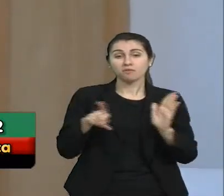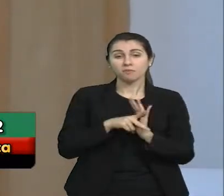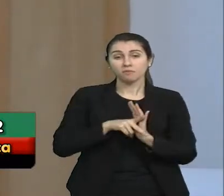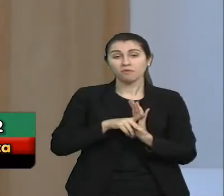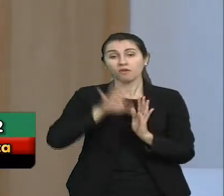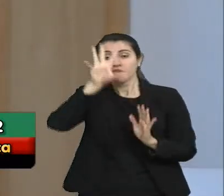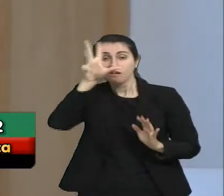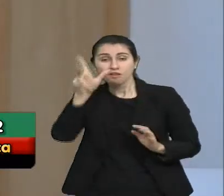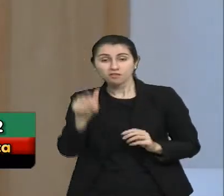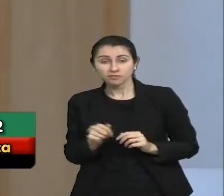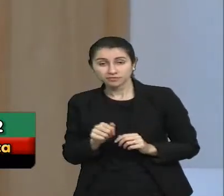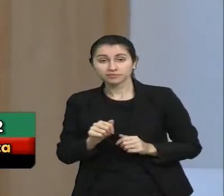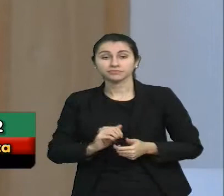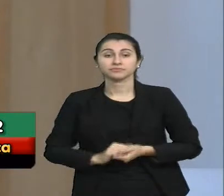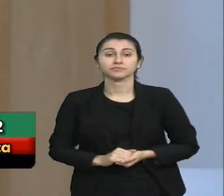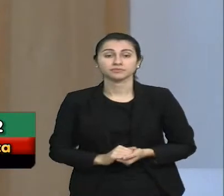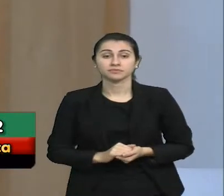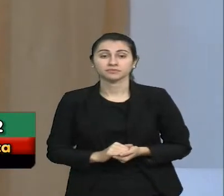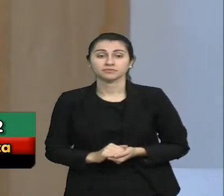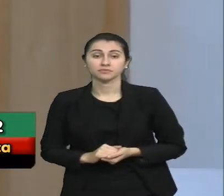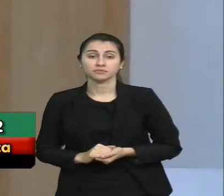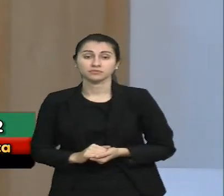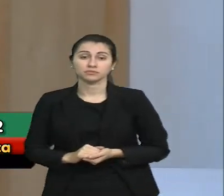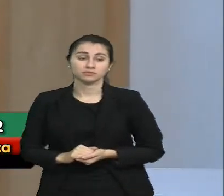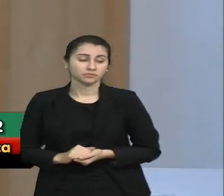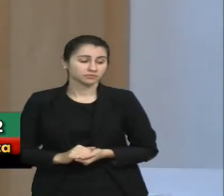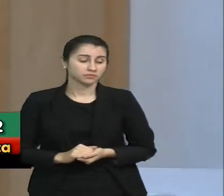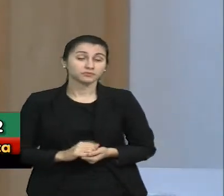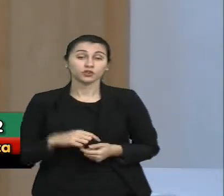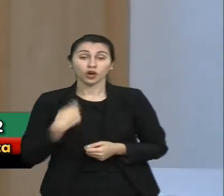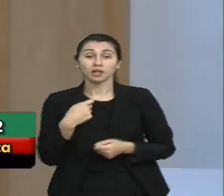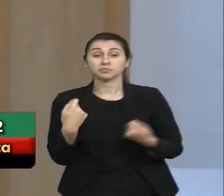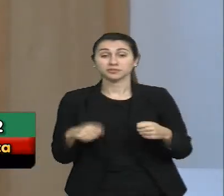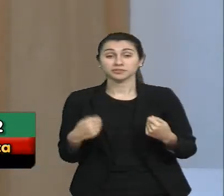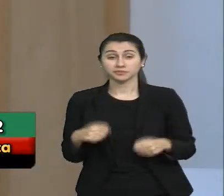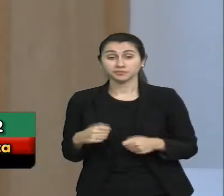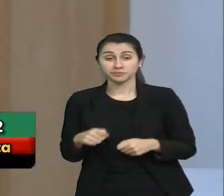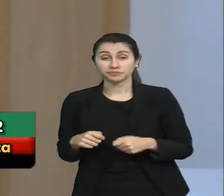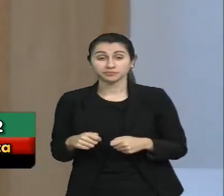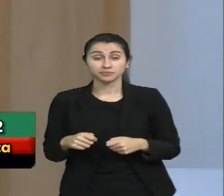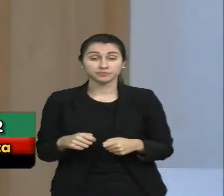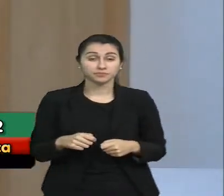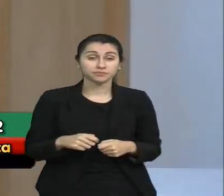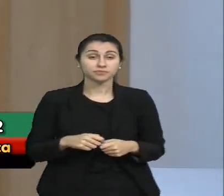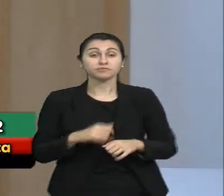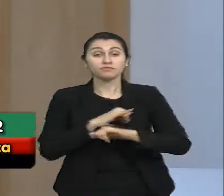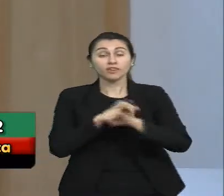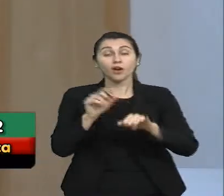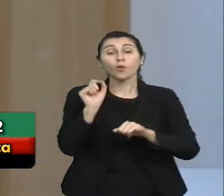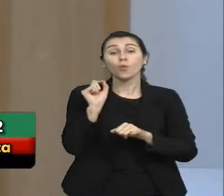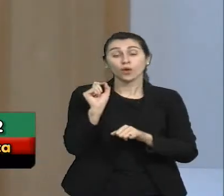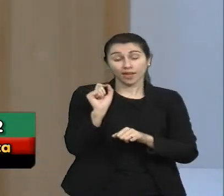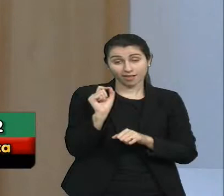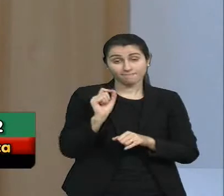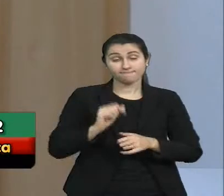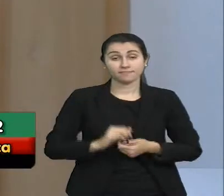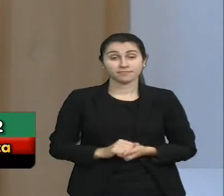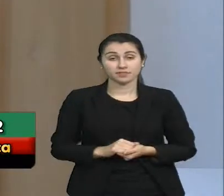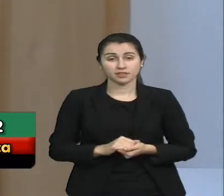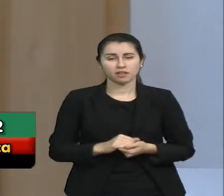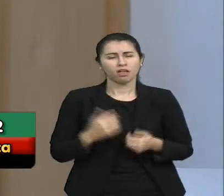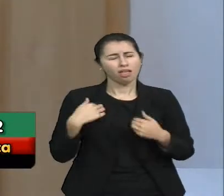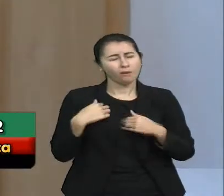de Povos de Religiões de Matrizes Africanas. A gente precisa também dizer... meu